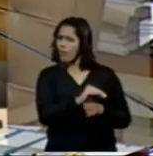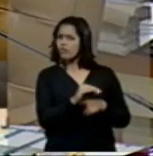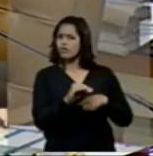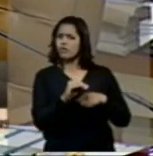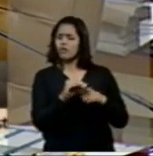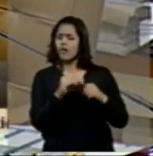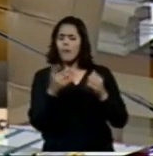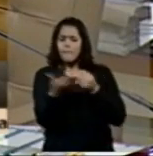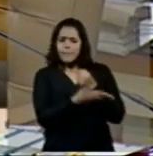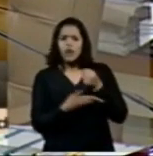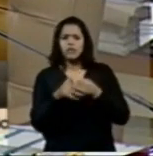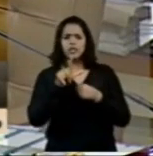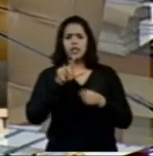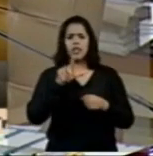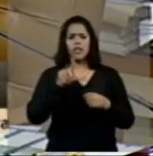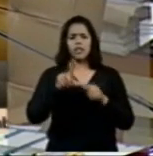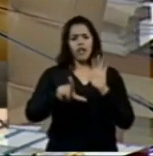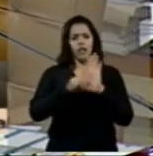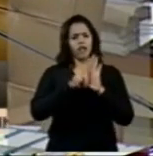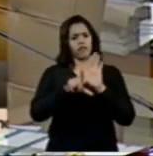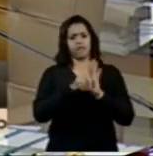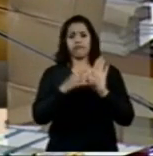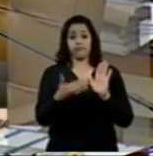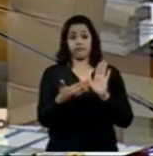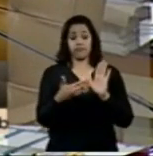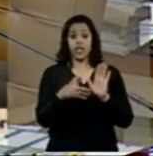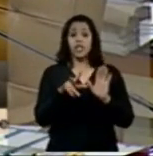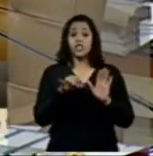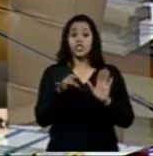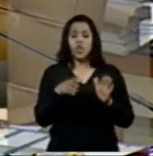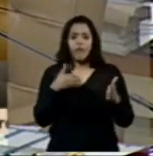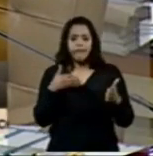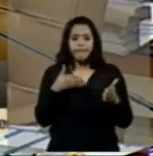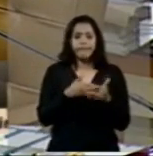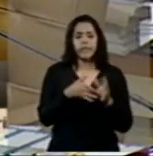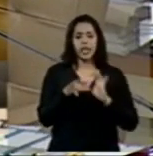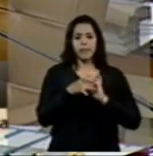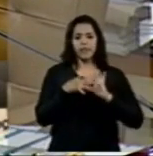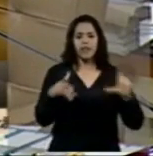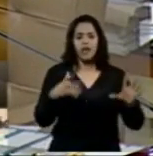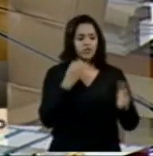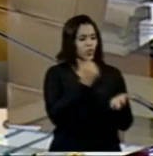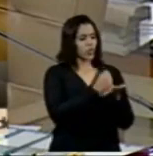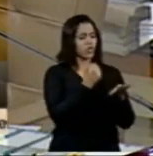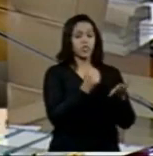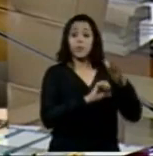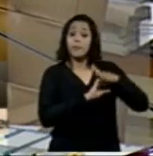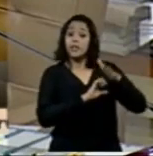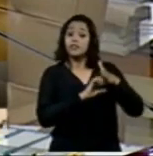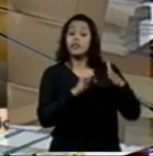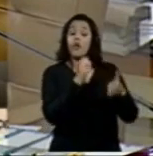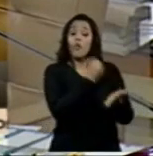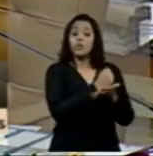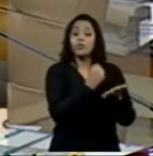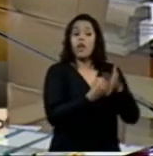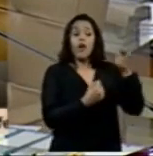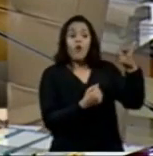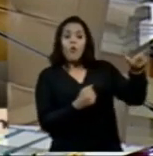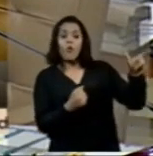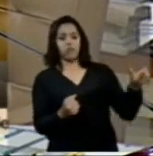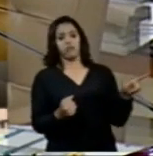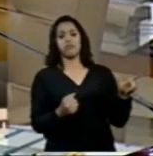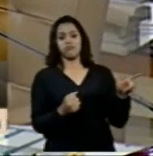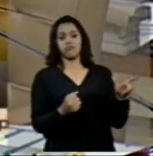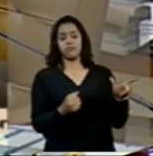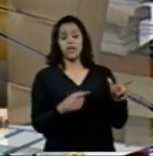princípio da legalidade e, assim, caminhando a restringir a liberdade de contratação das empresas envolvidas ao ponto